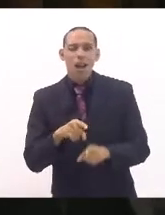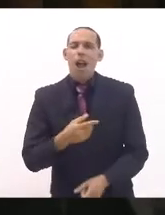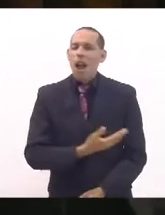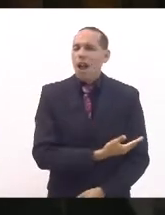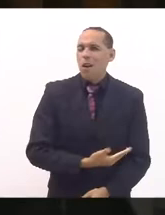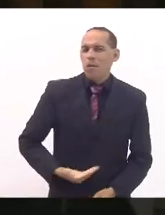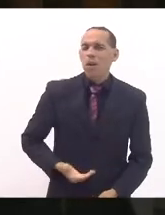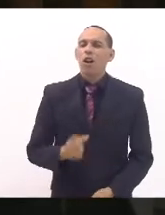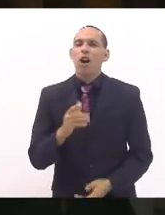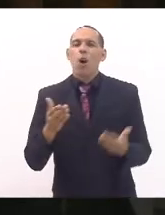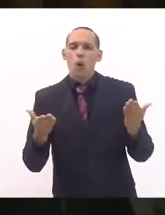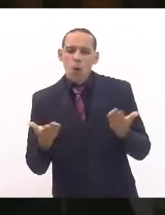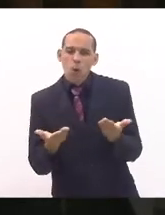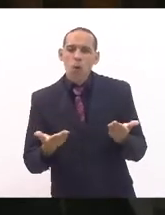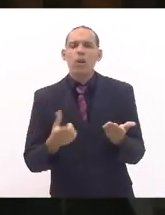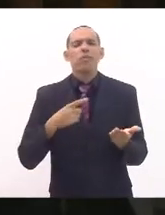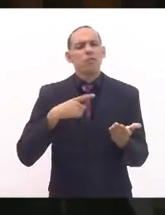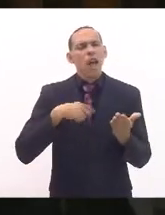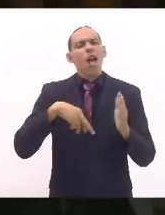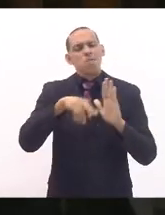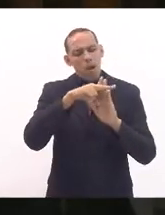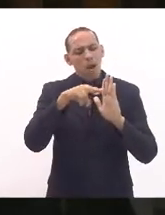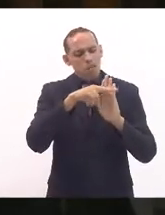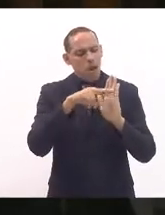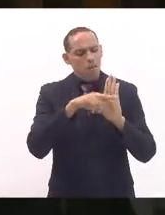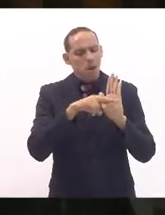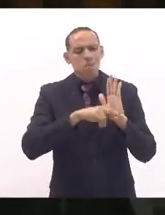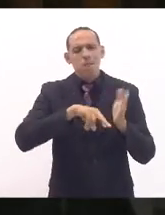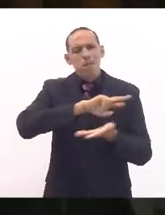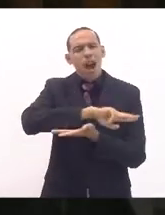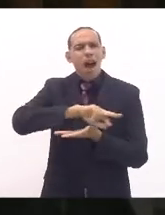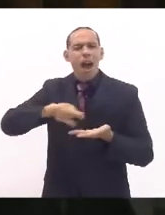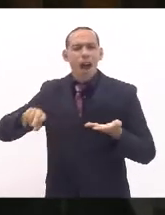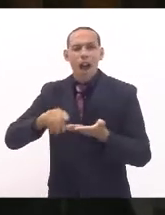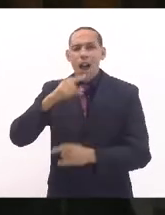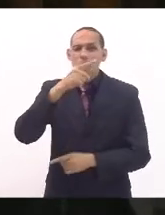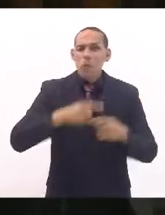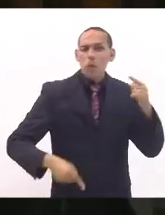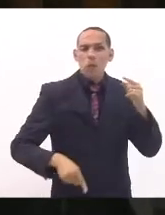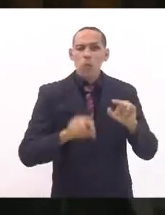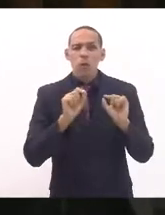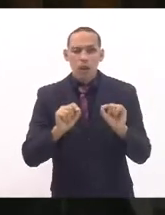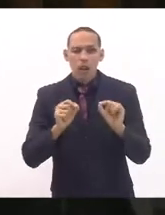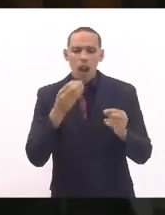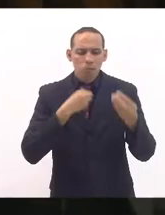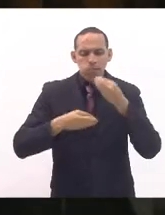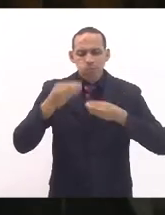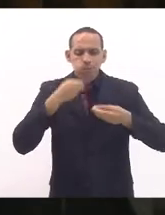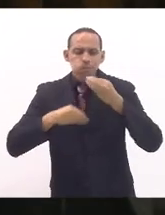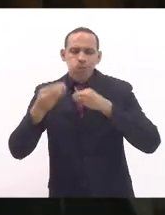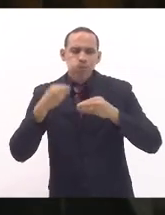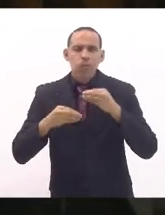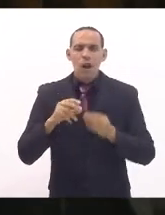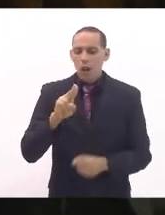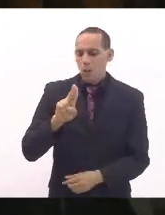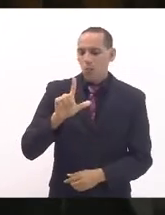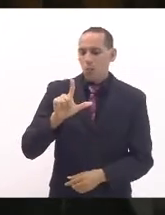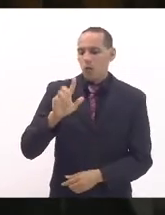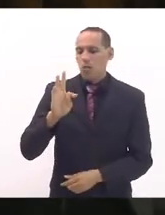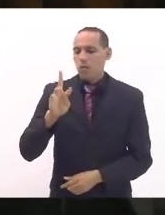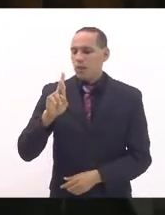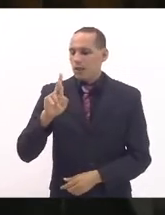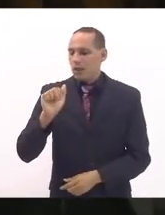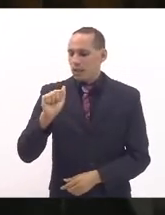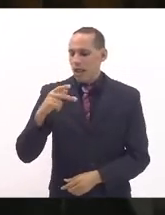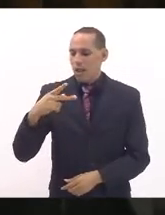já tem atualmente uma série de regulamentações que proíbem alimentos ultraprocessados,